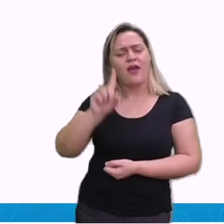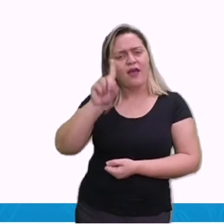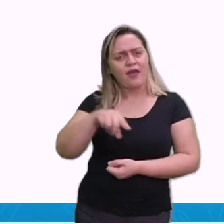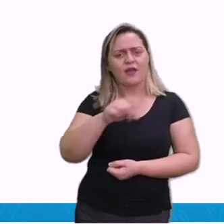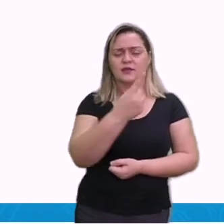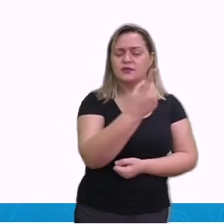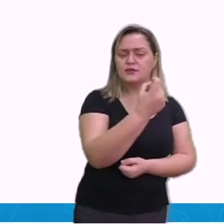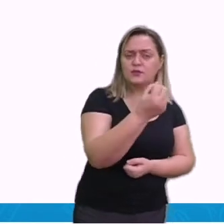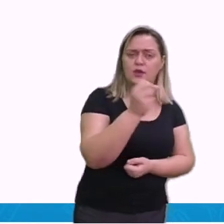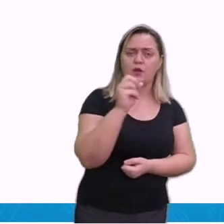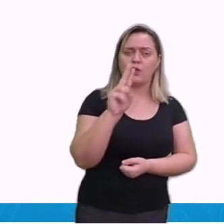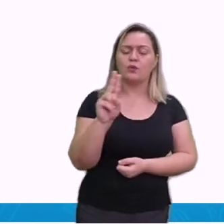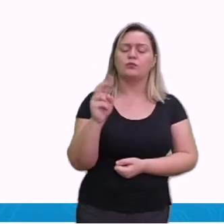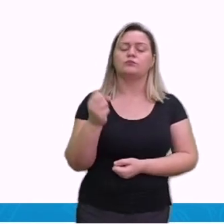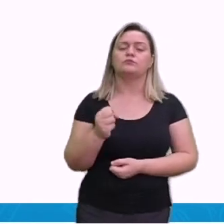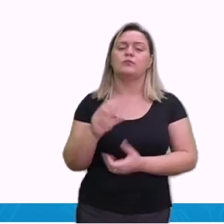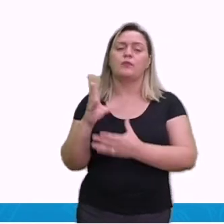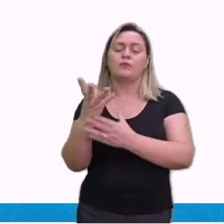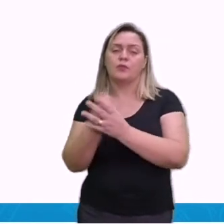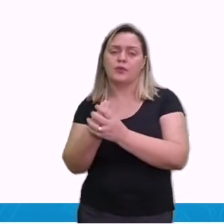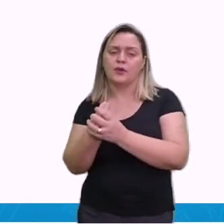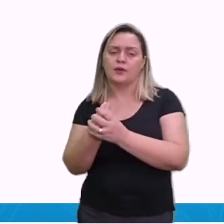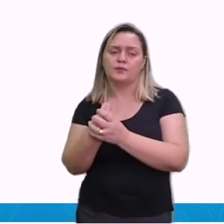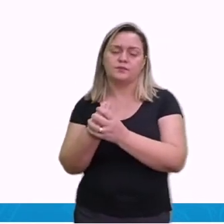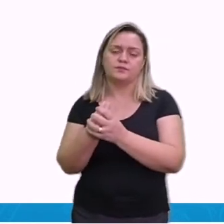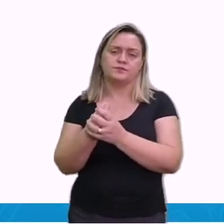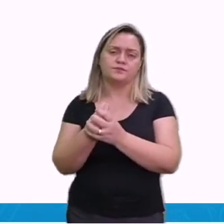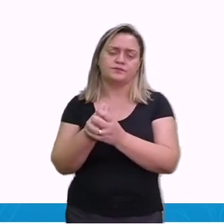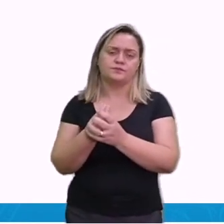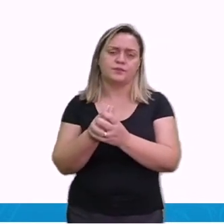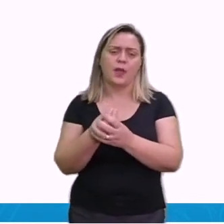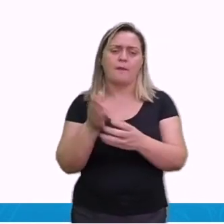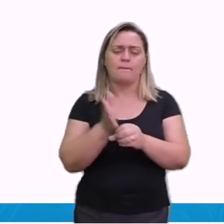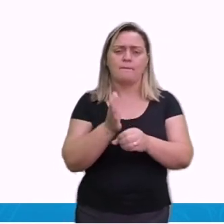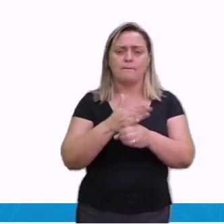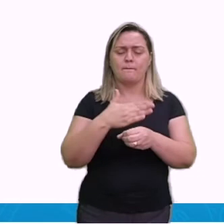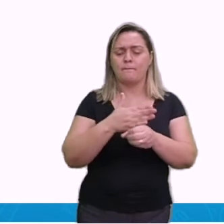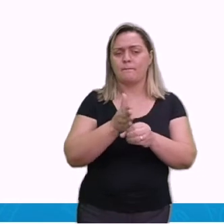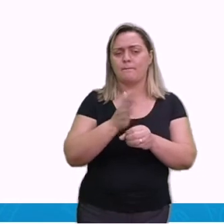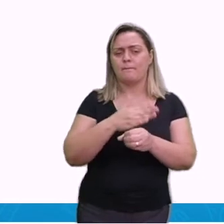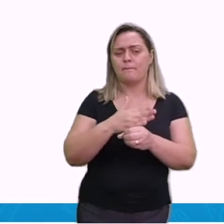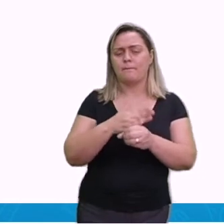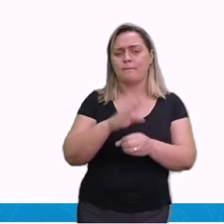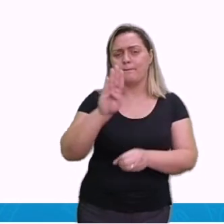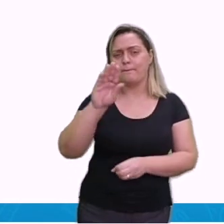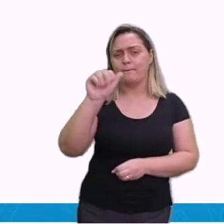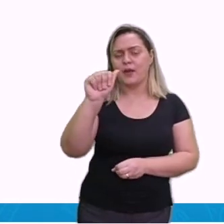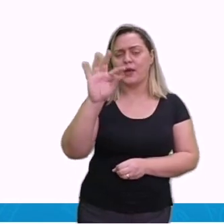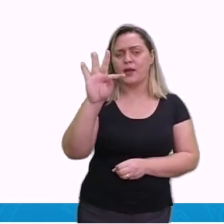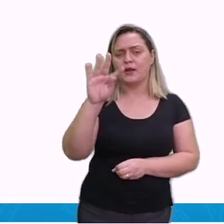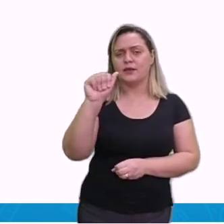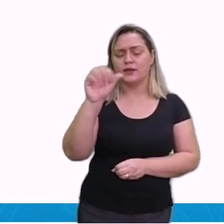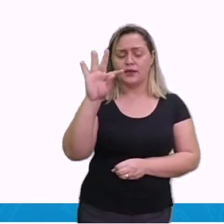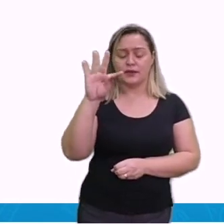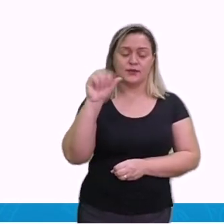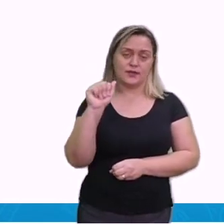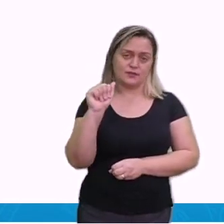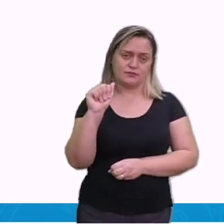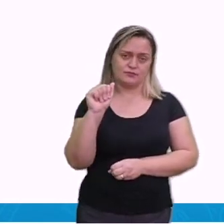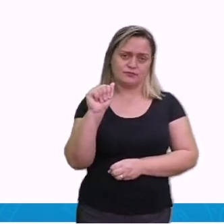plural. E agora vamos praticar. Vamos ver, então, se essas palavras elas são singular ou